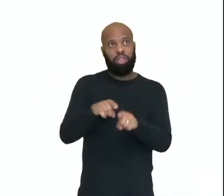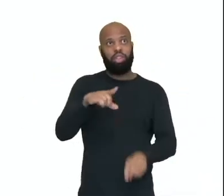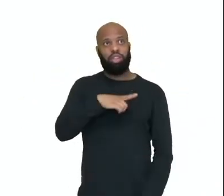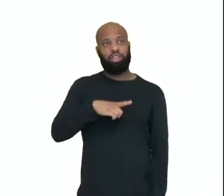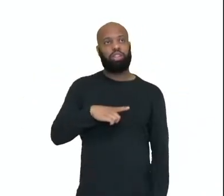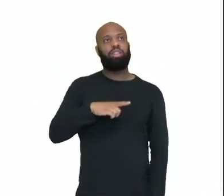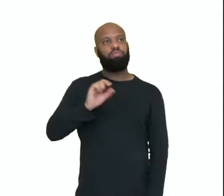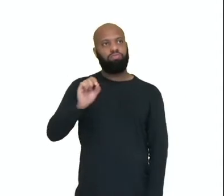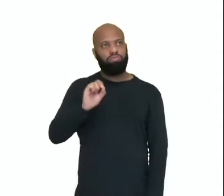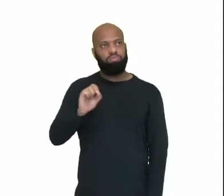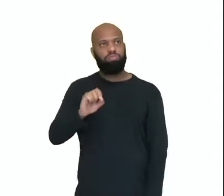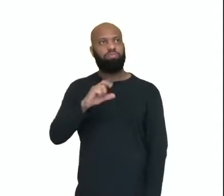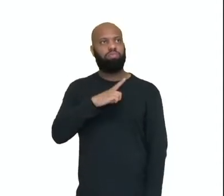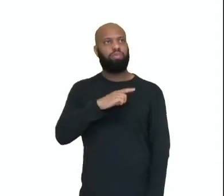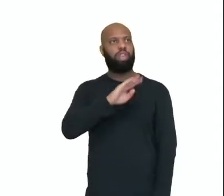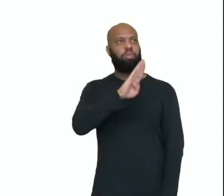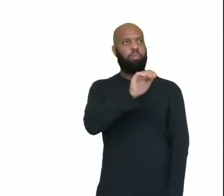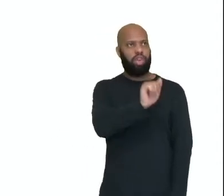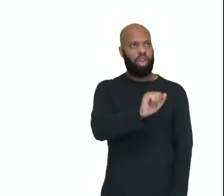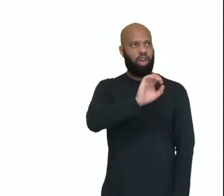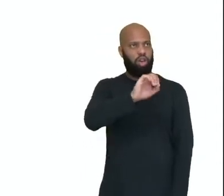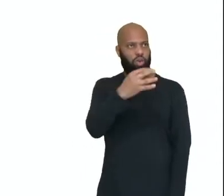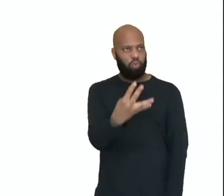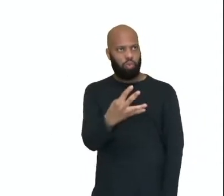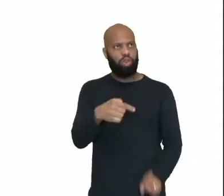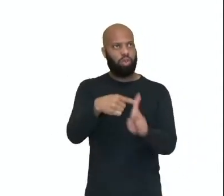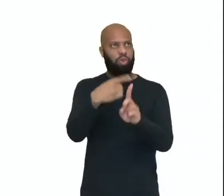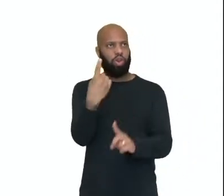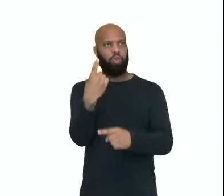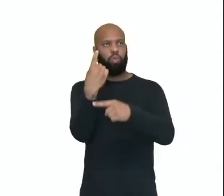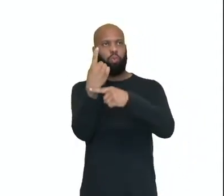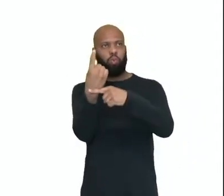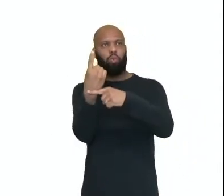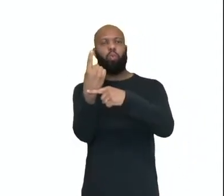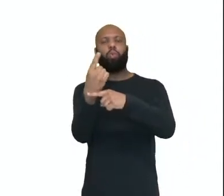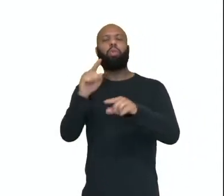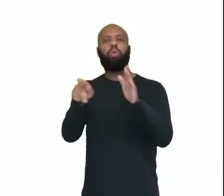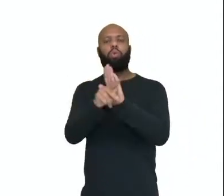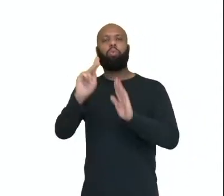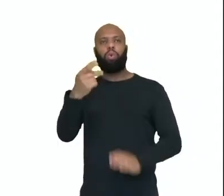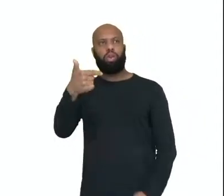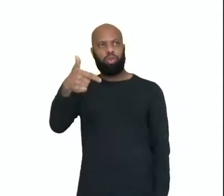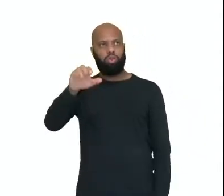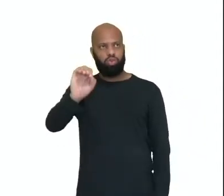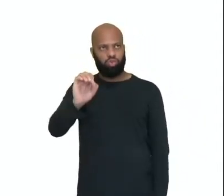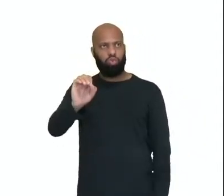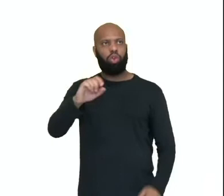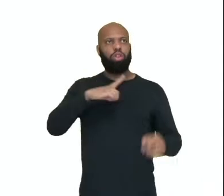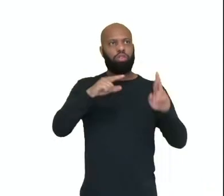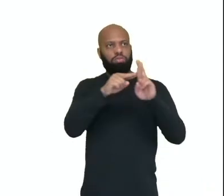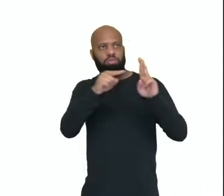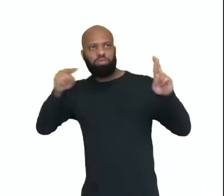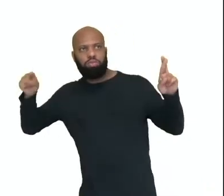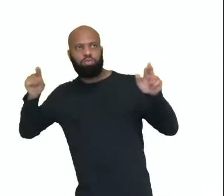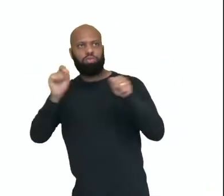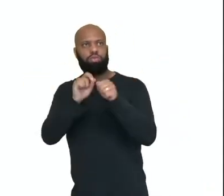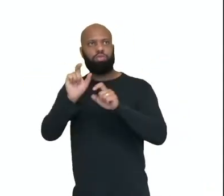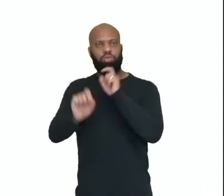de bário, reagindo com a água, formando o oxigênio, e a base aqui, que é o nosso hidróxido de bário.